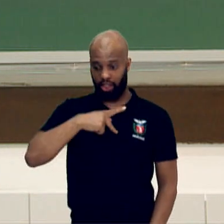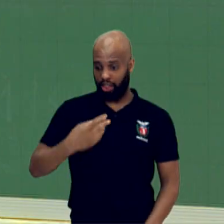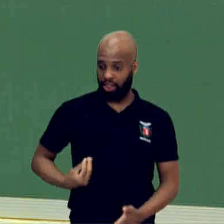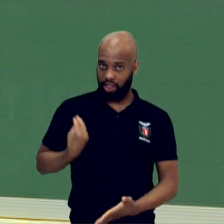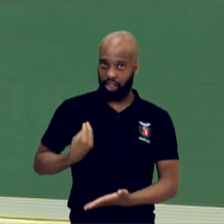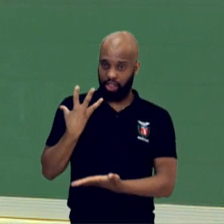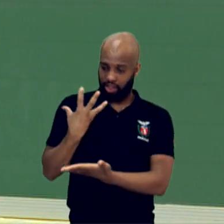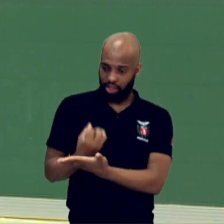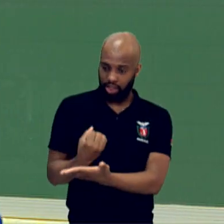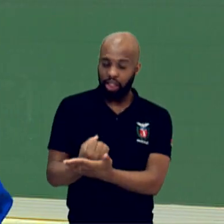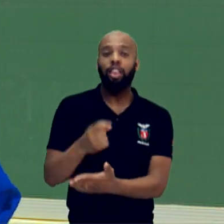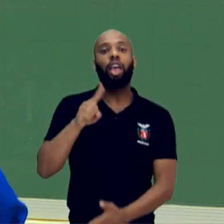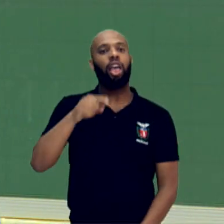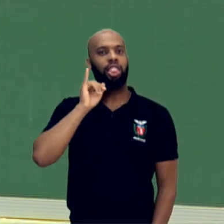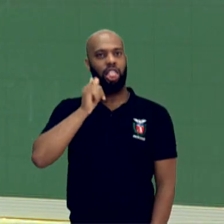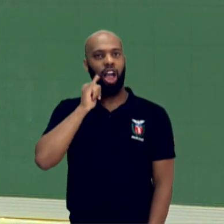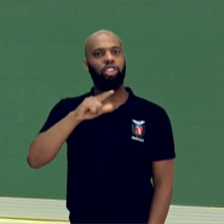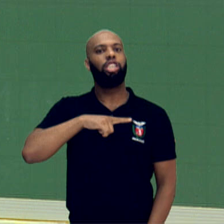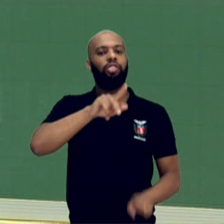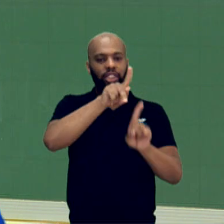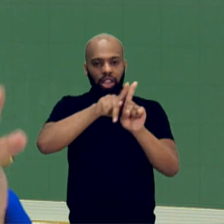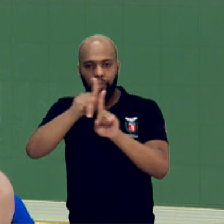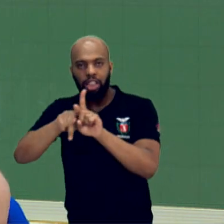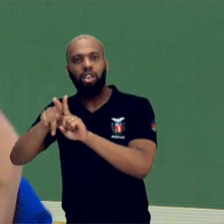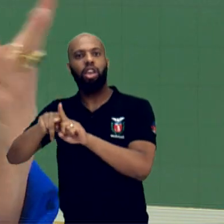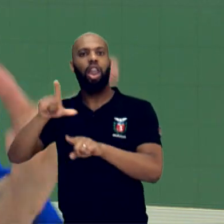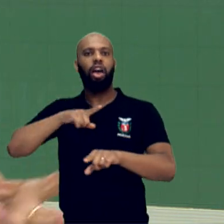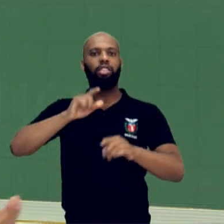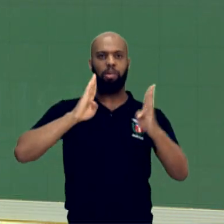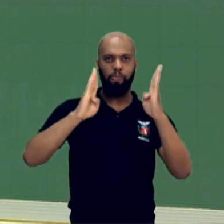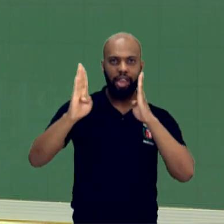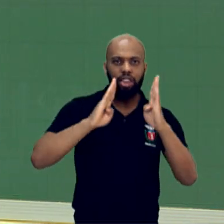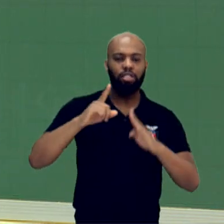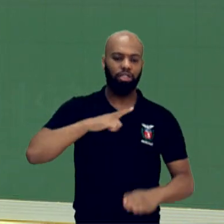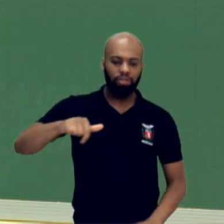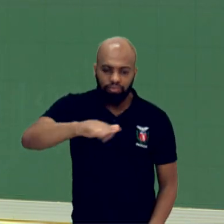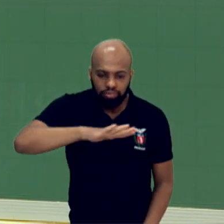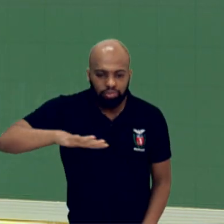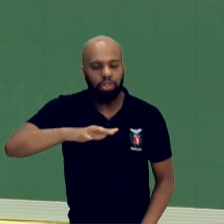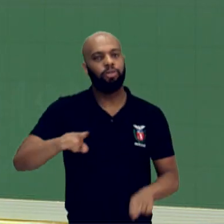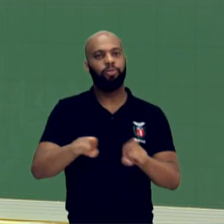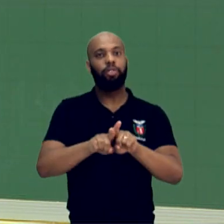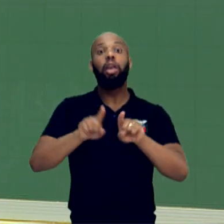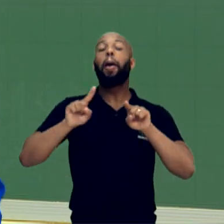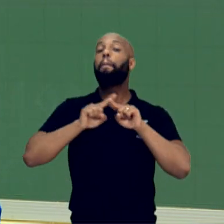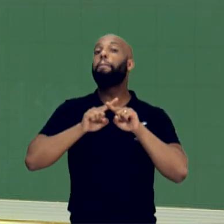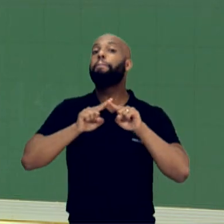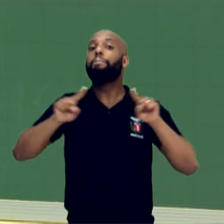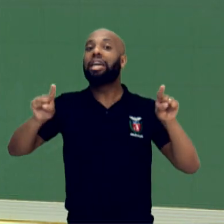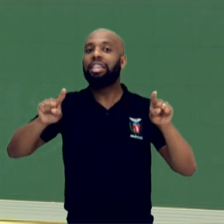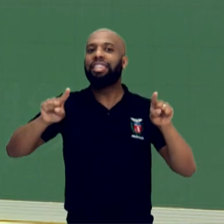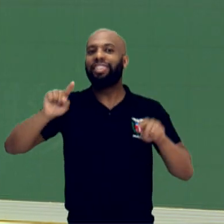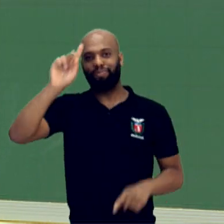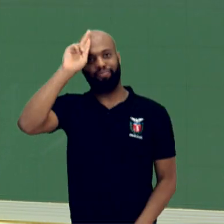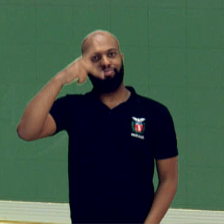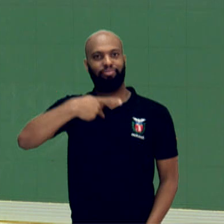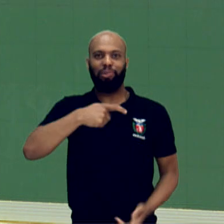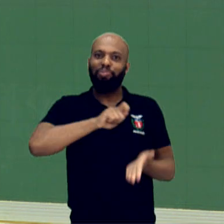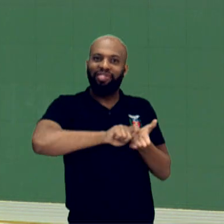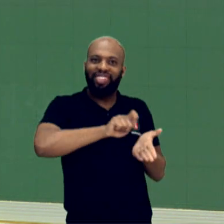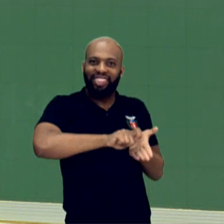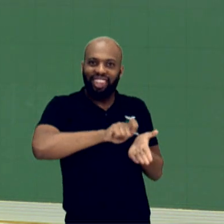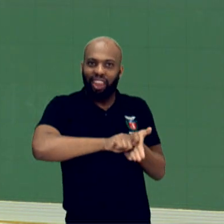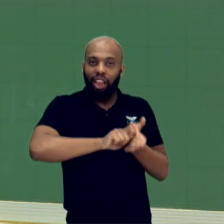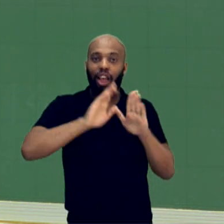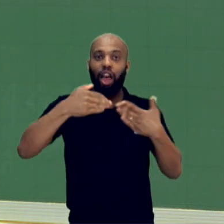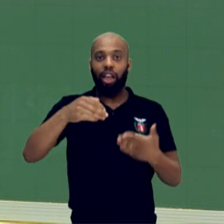conta história, né? Tem personagens, tem tempo, tem espaço, porém é da própria pessoa. Então,